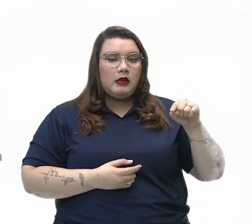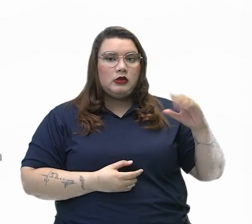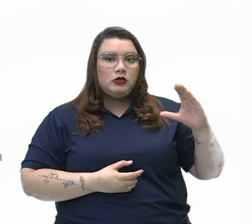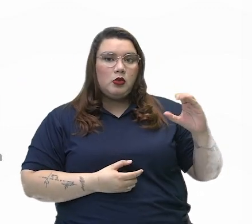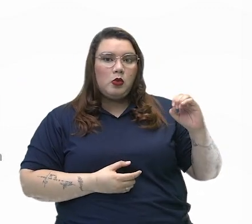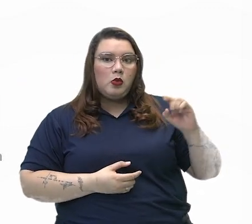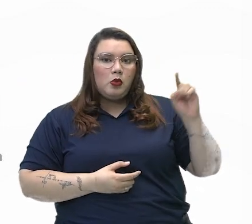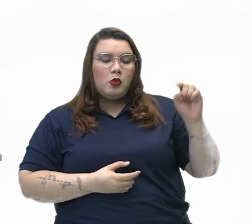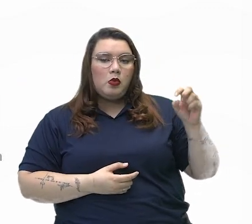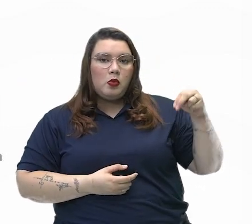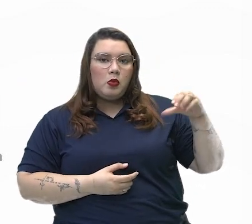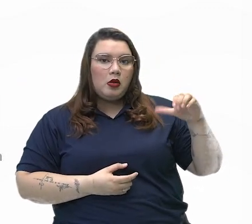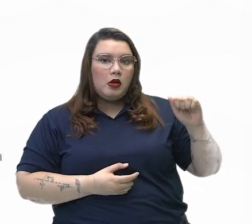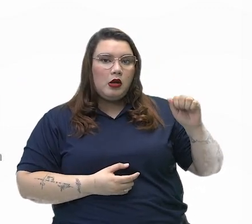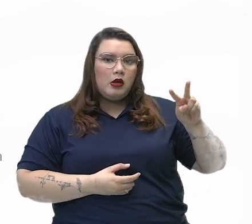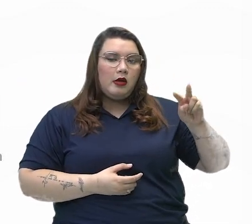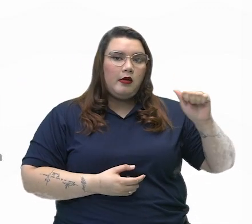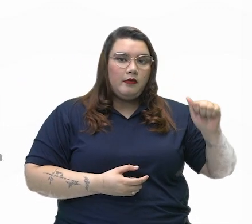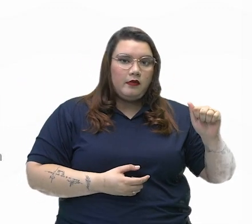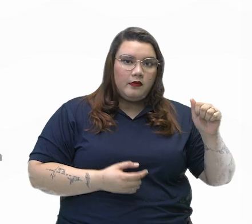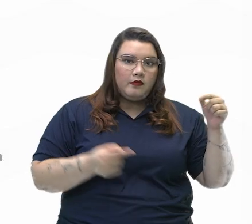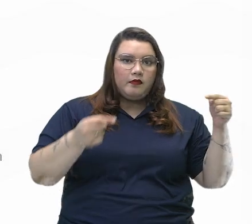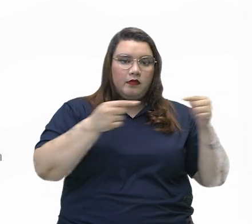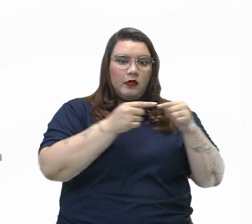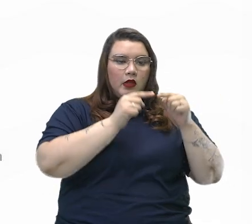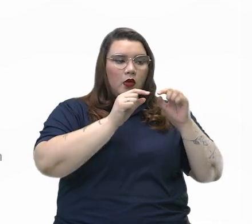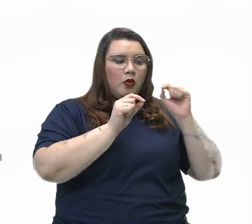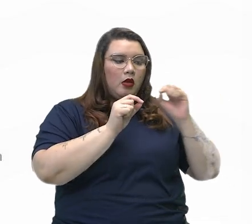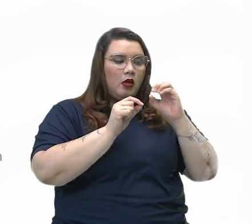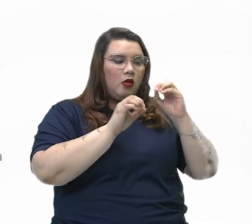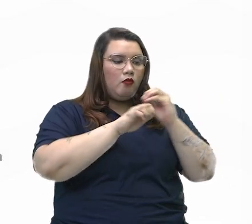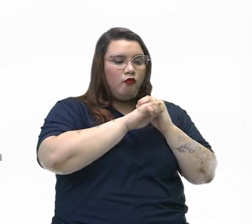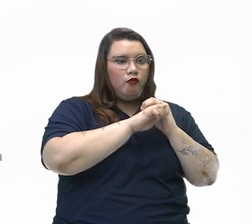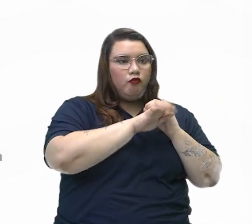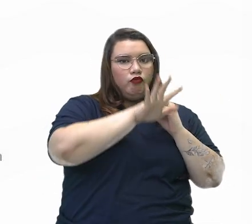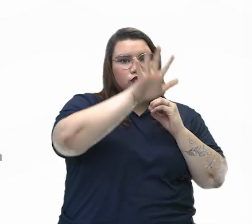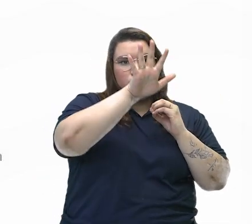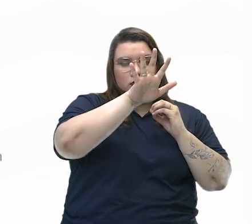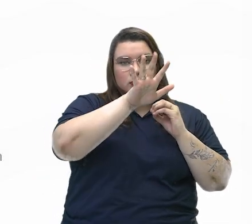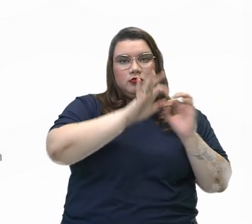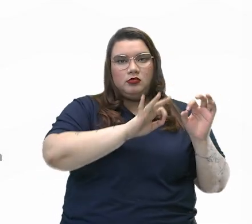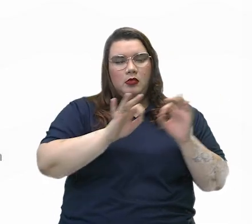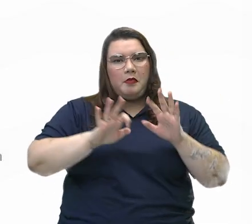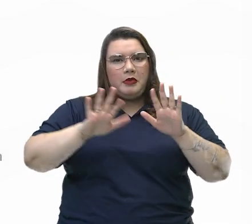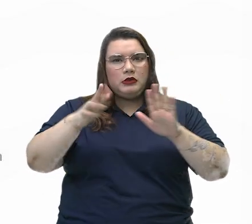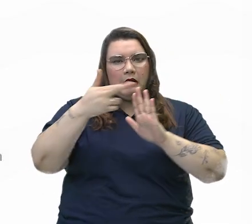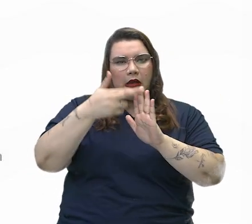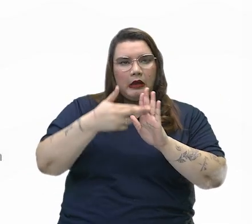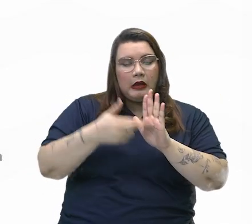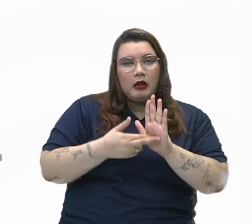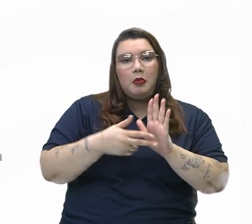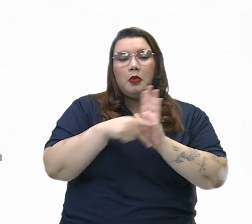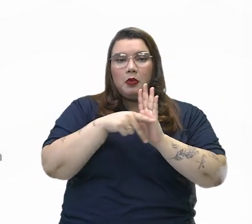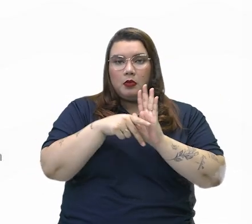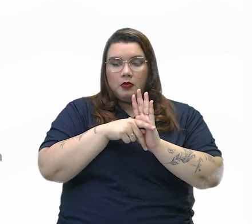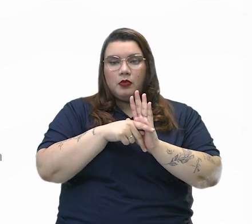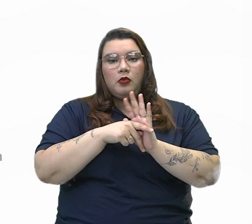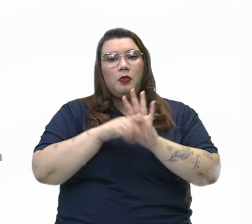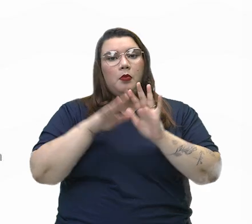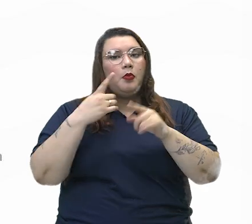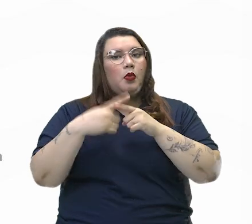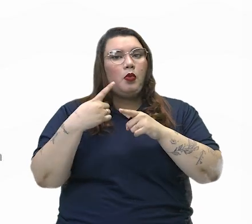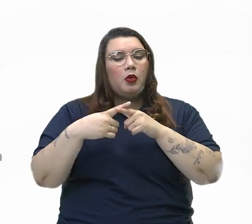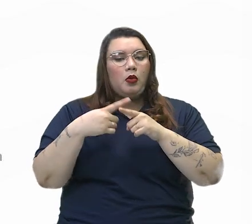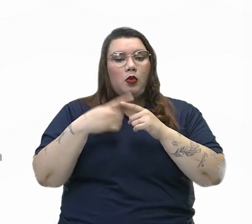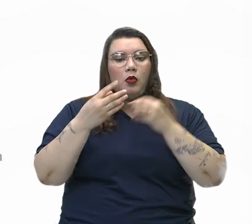regra geral, não é uma regra que não tem exceções, tá, pessoal? Porque isso acontece